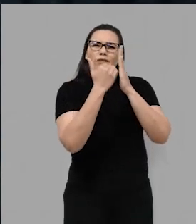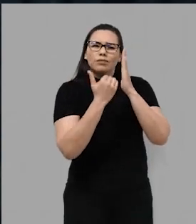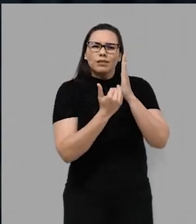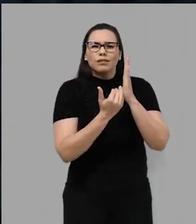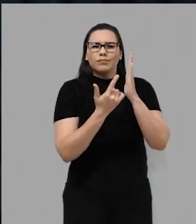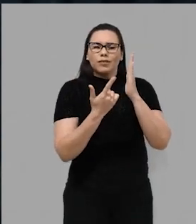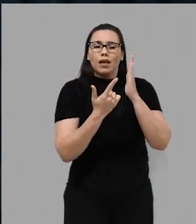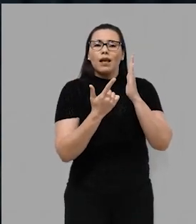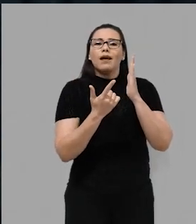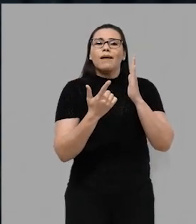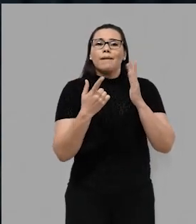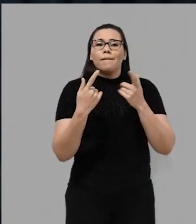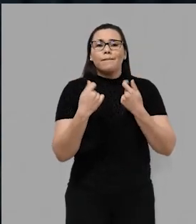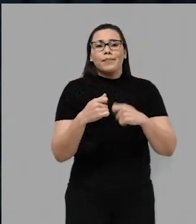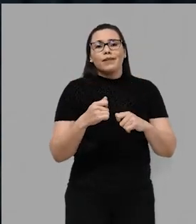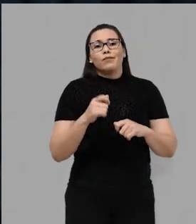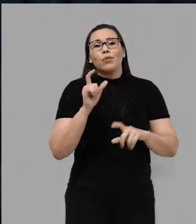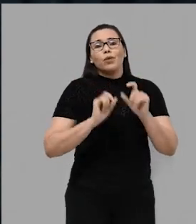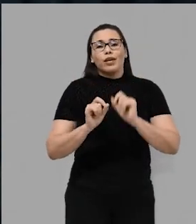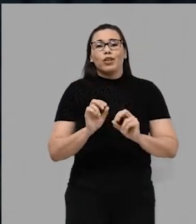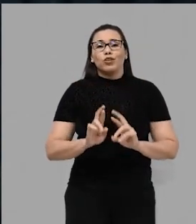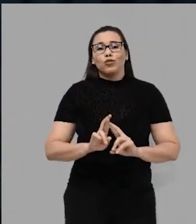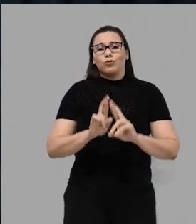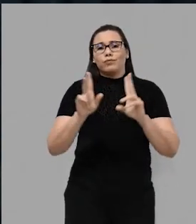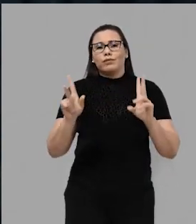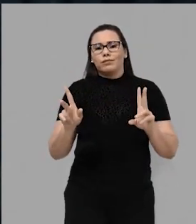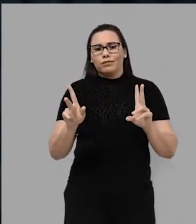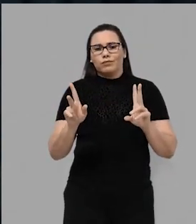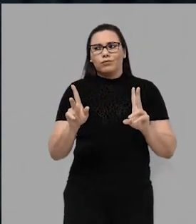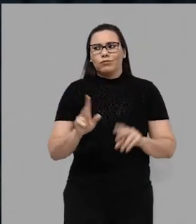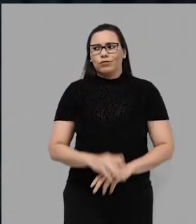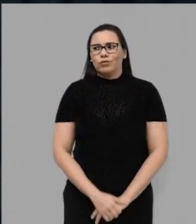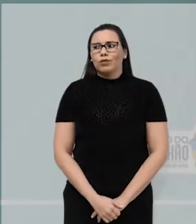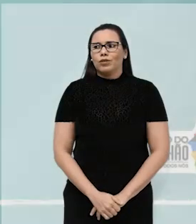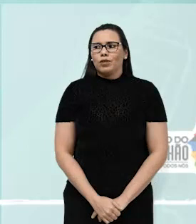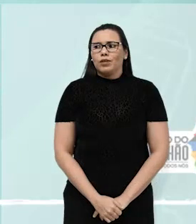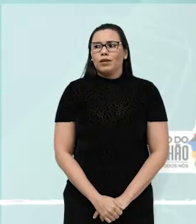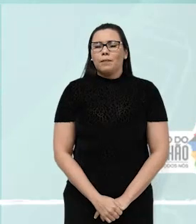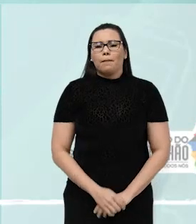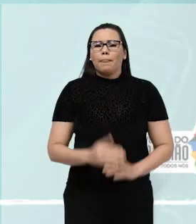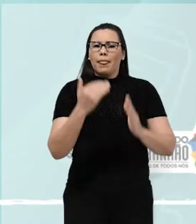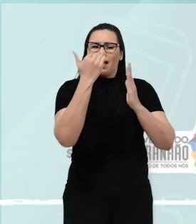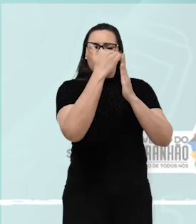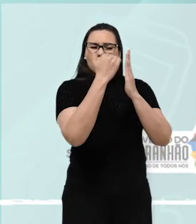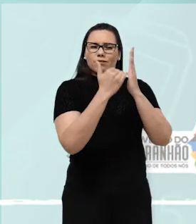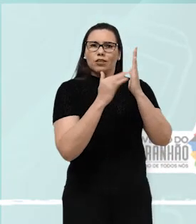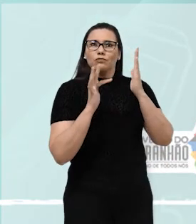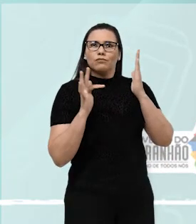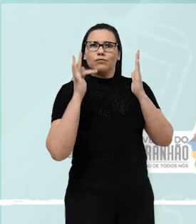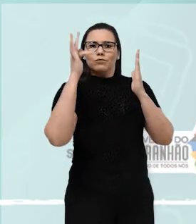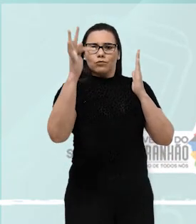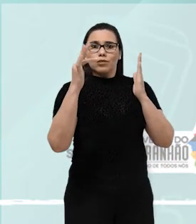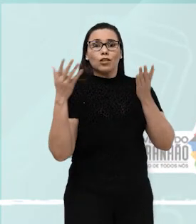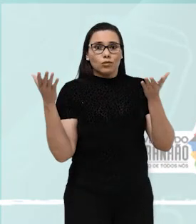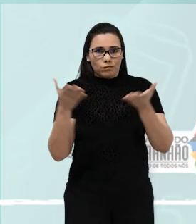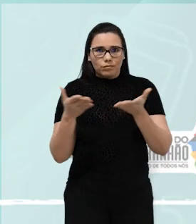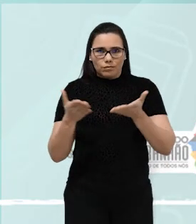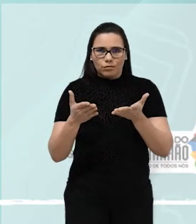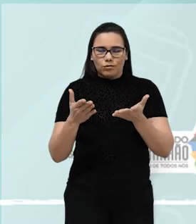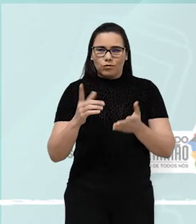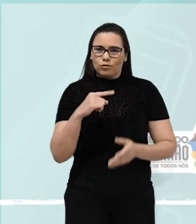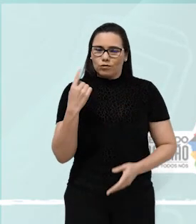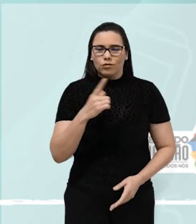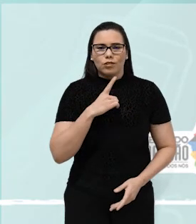seriam diferentes. De que maneira? As classificações futuras, né, que são as atuais de agora,